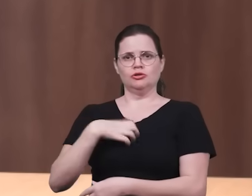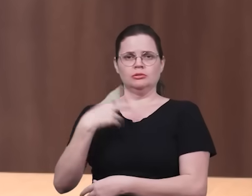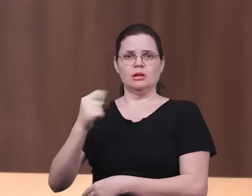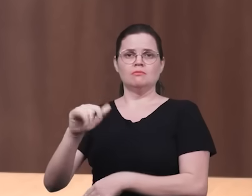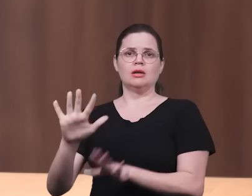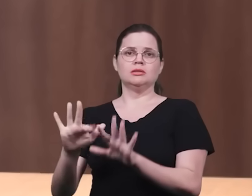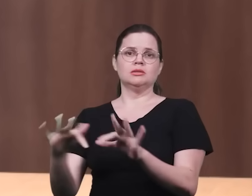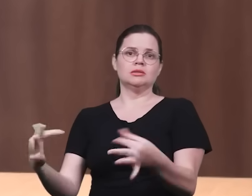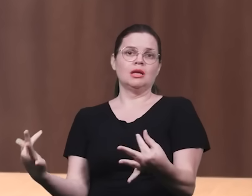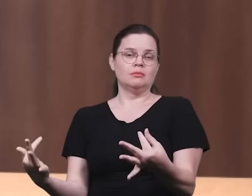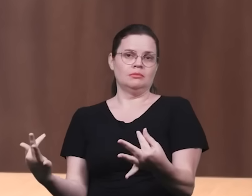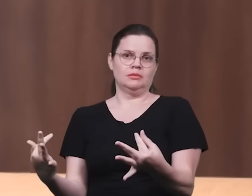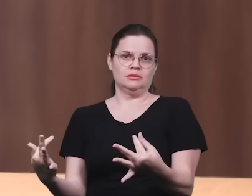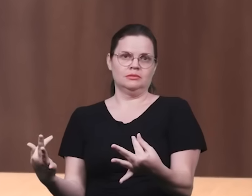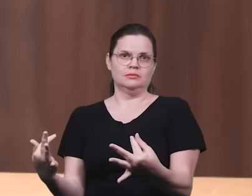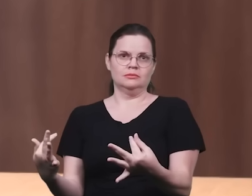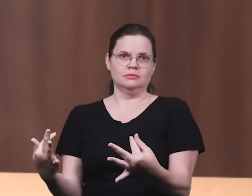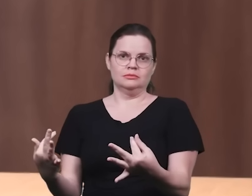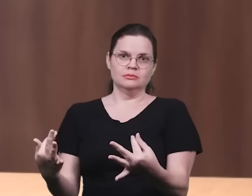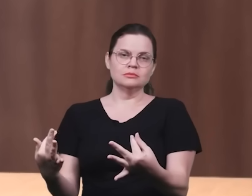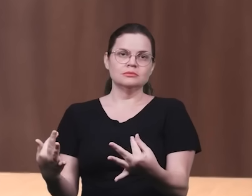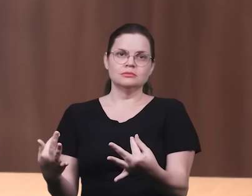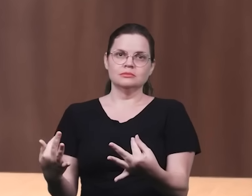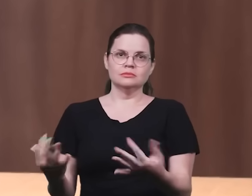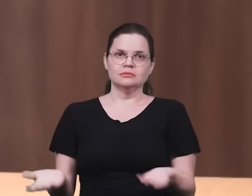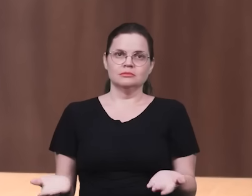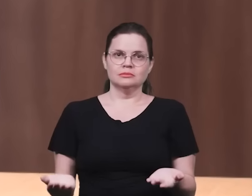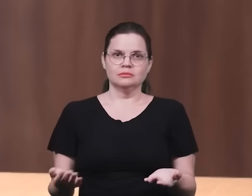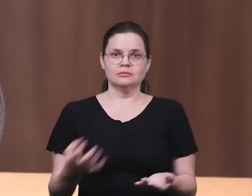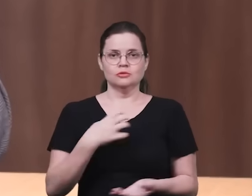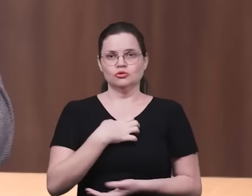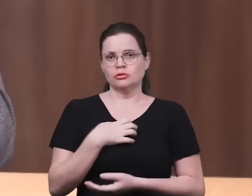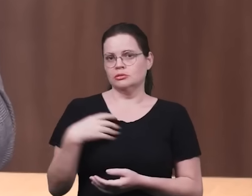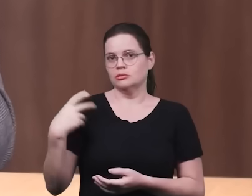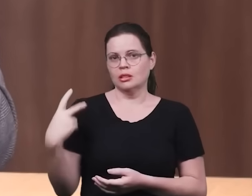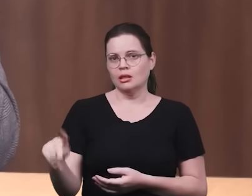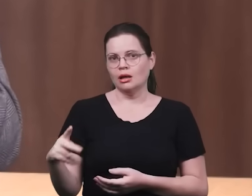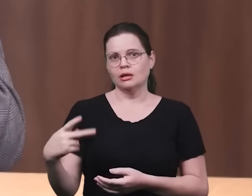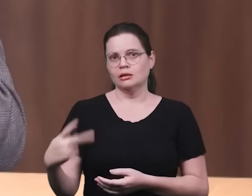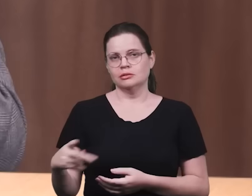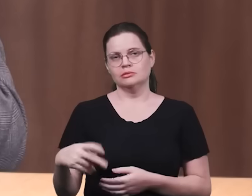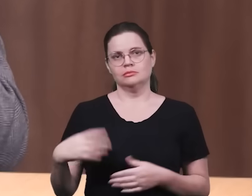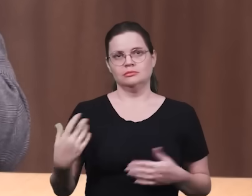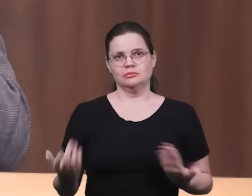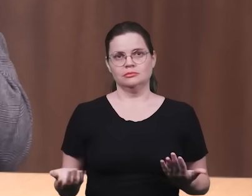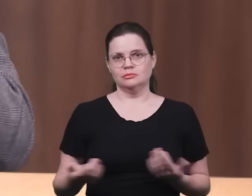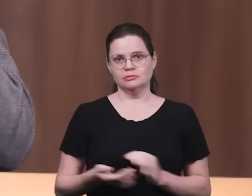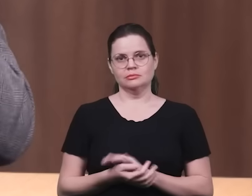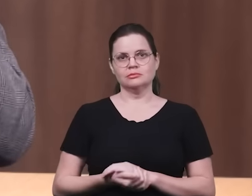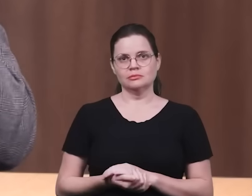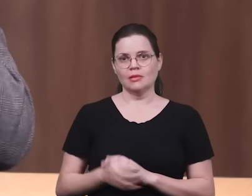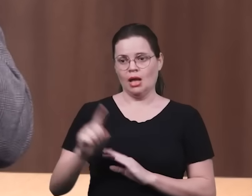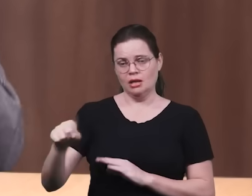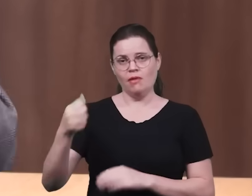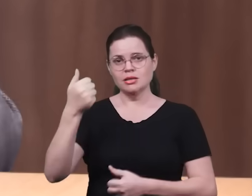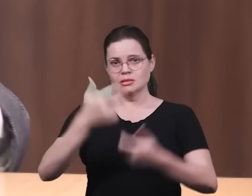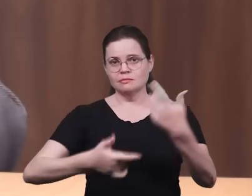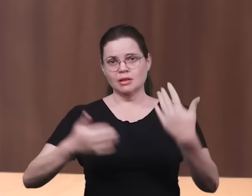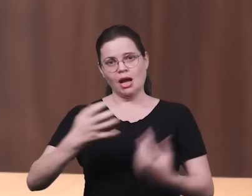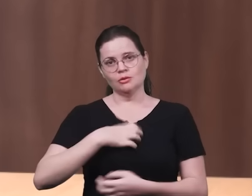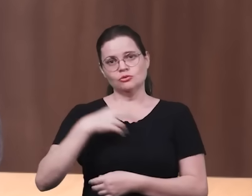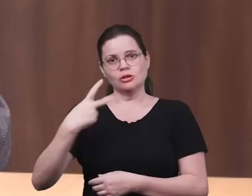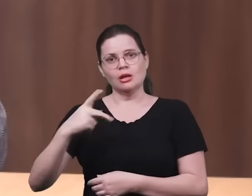aquilo que ele viu da forma dentro daquilo que ele